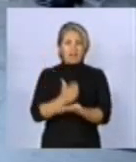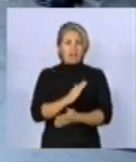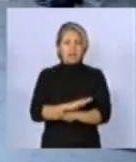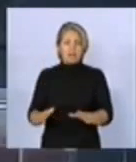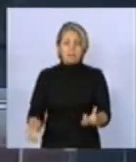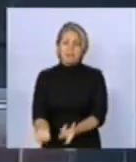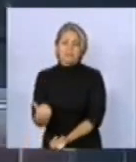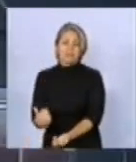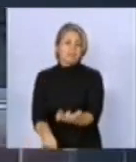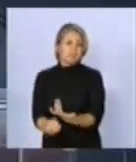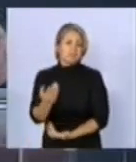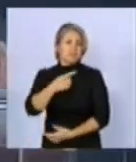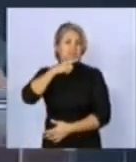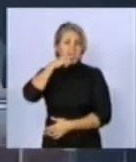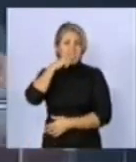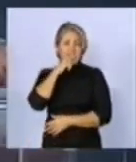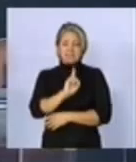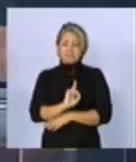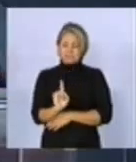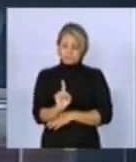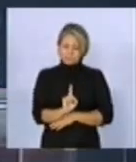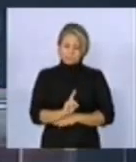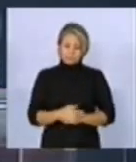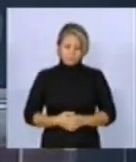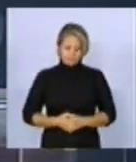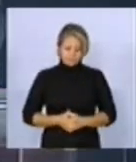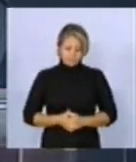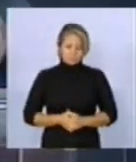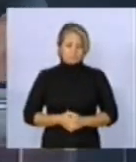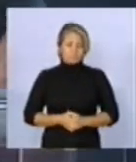com a queimada da Palha da cana de